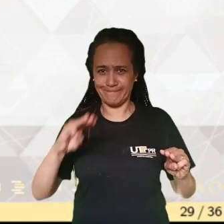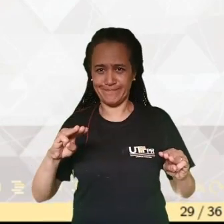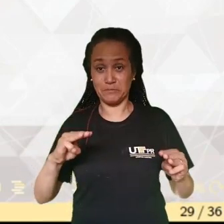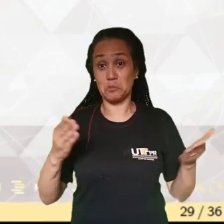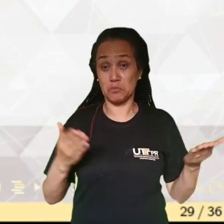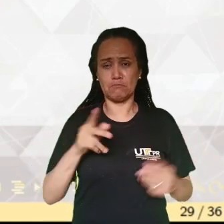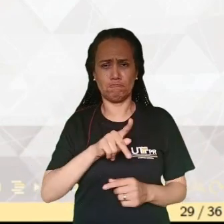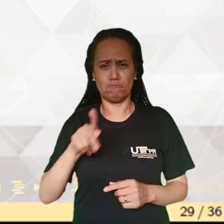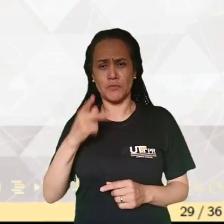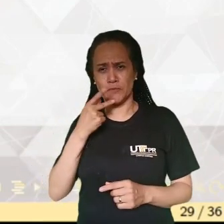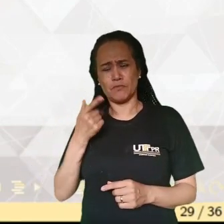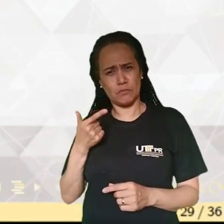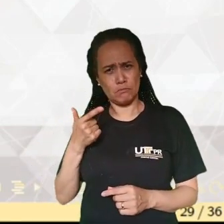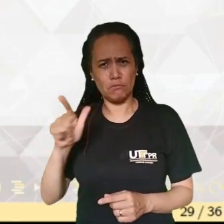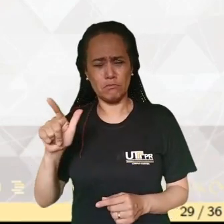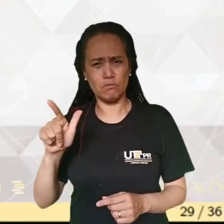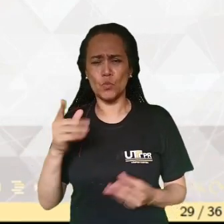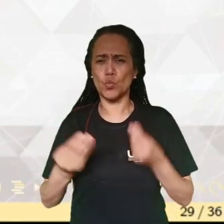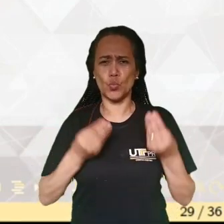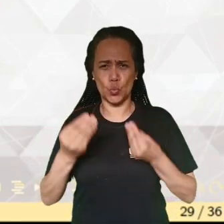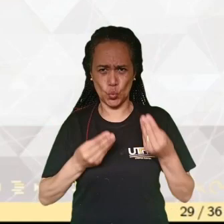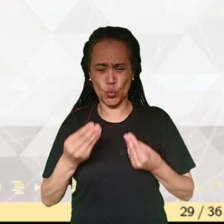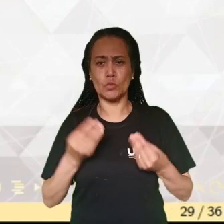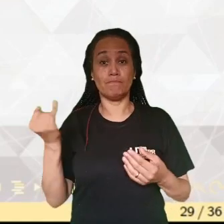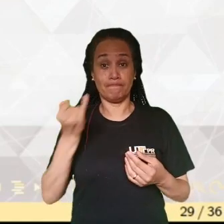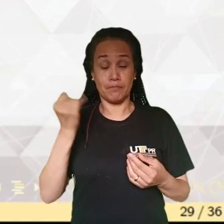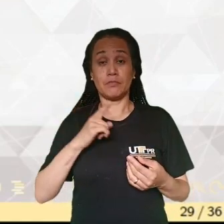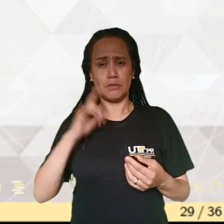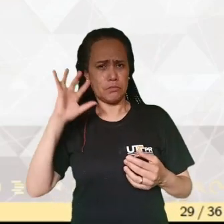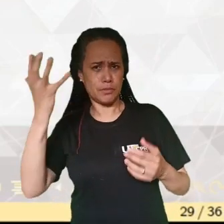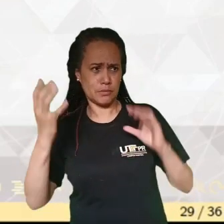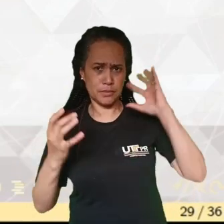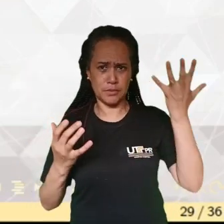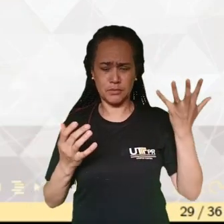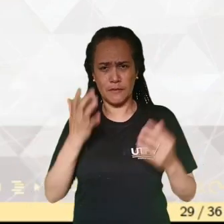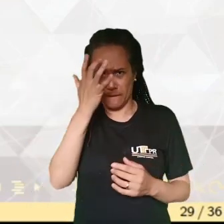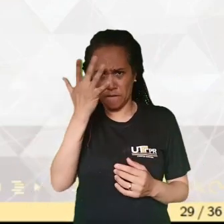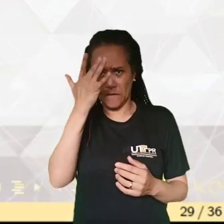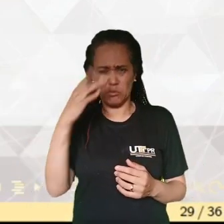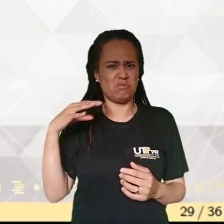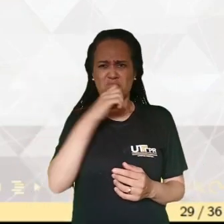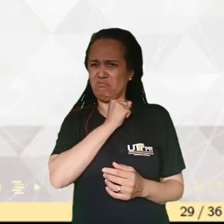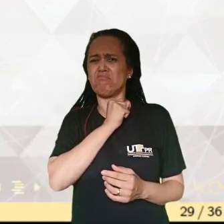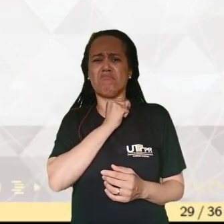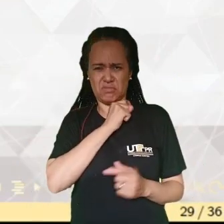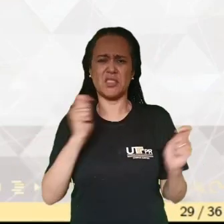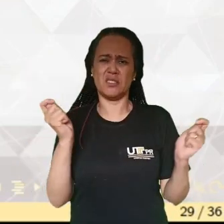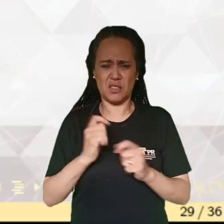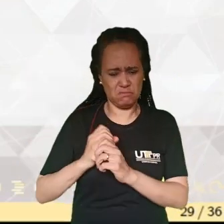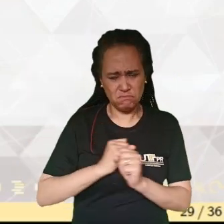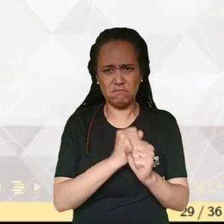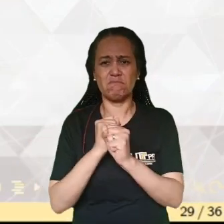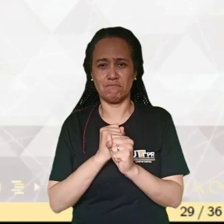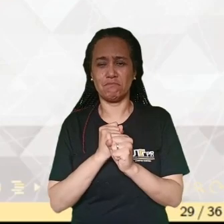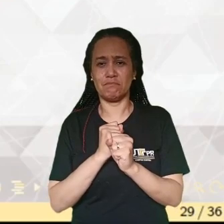aí da mediana. Agora o professor vai falar de uma outra medida também muito importante, que aparece em muitas situações, é uma medida